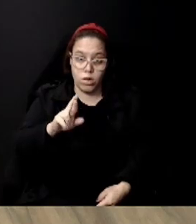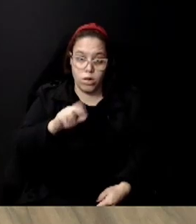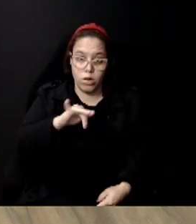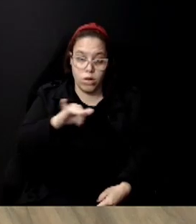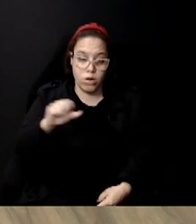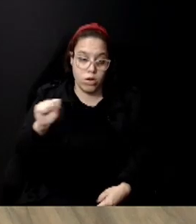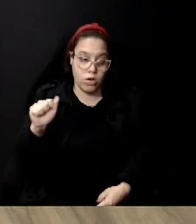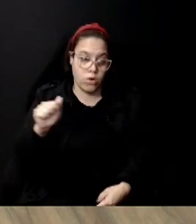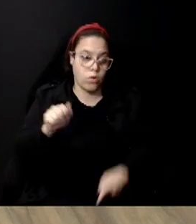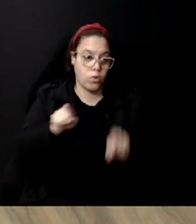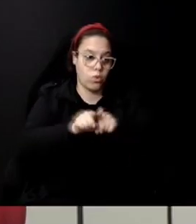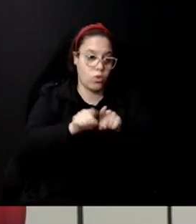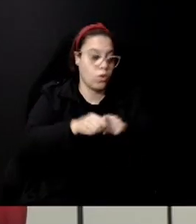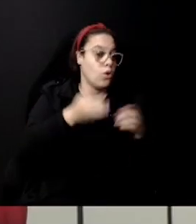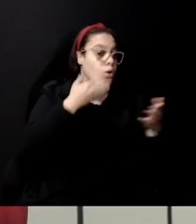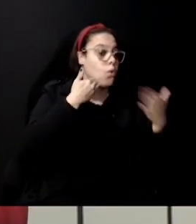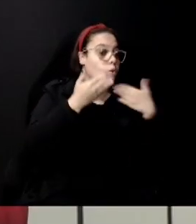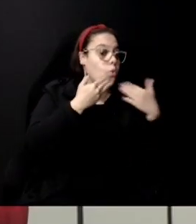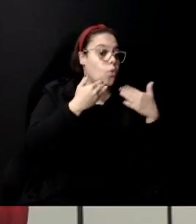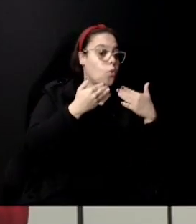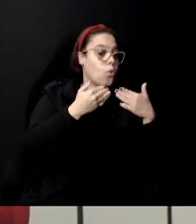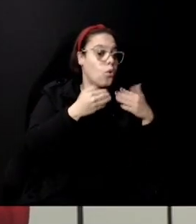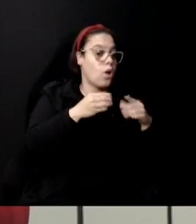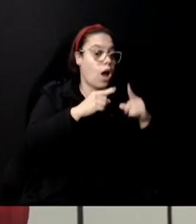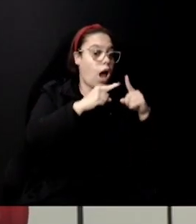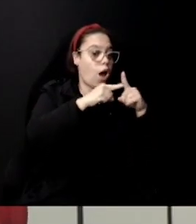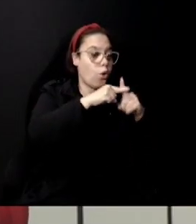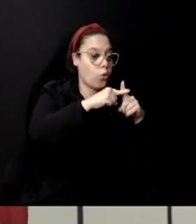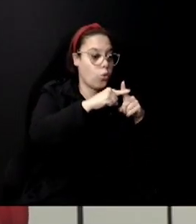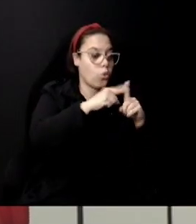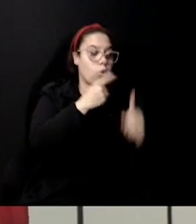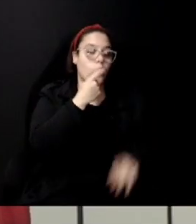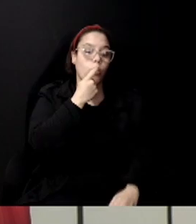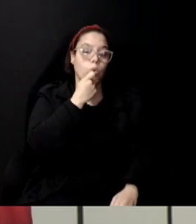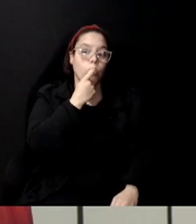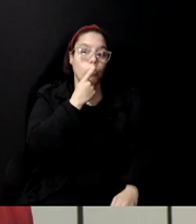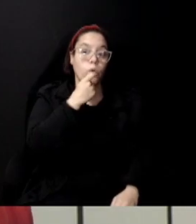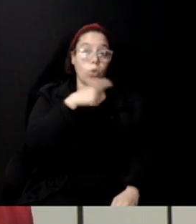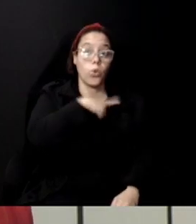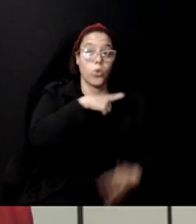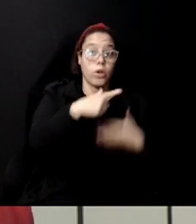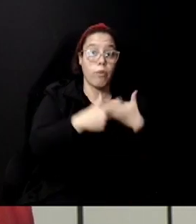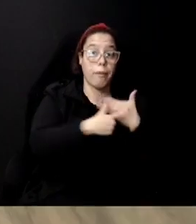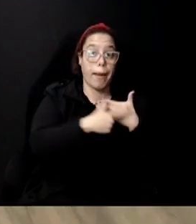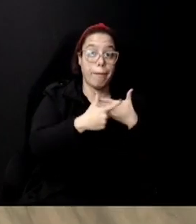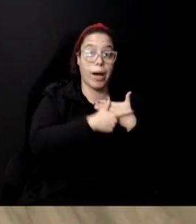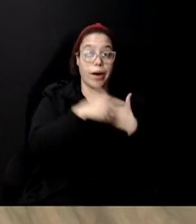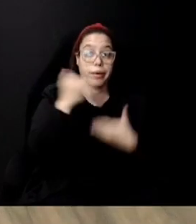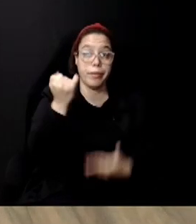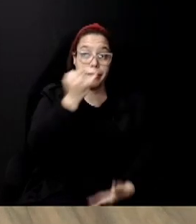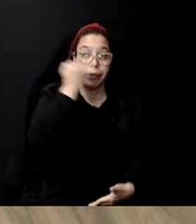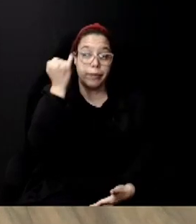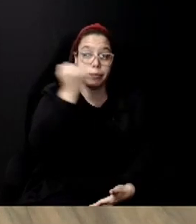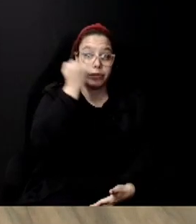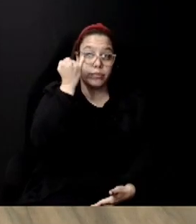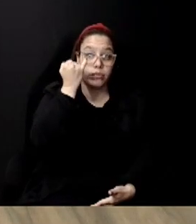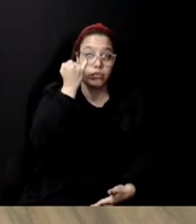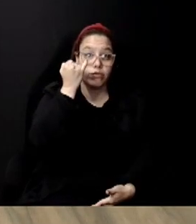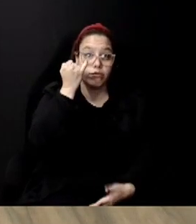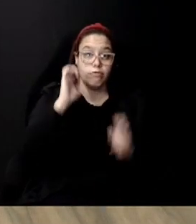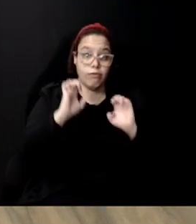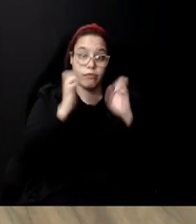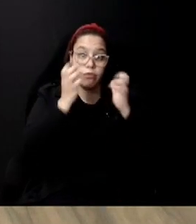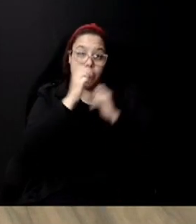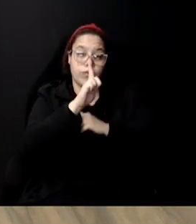comentou sobre a Cruz Vermelha, e ela teve um papel importante, né, nessas convenções de Genebra. Eu gostaria que o